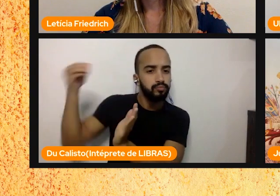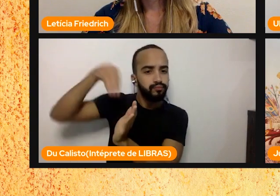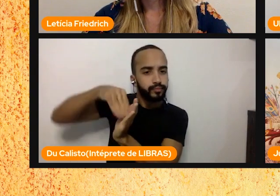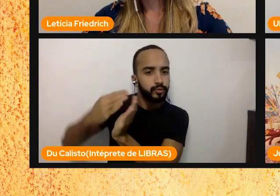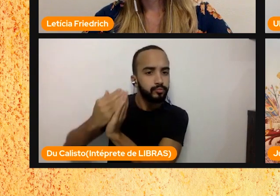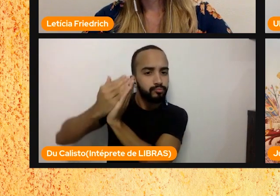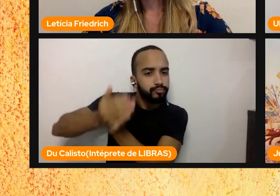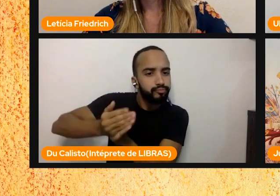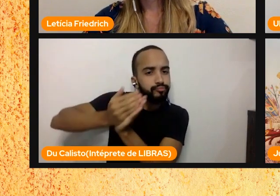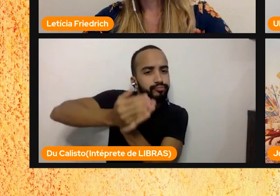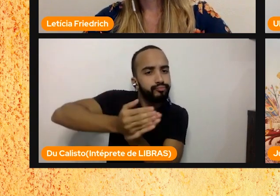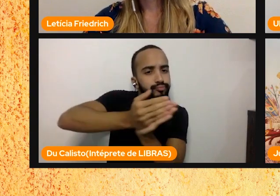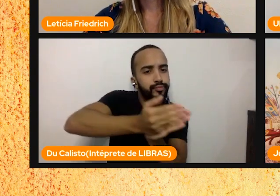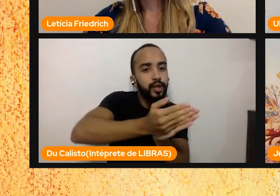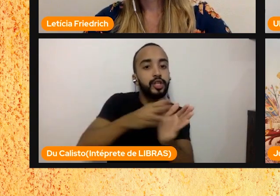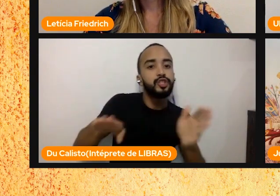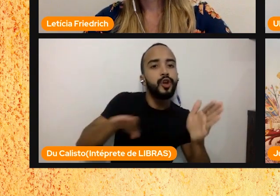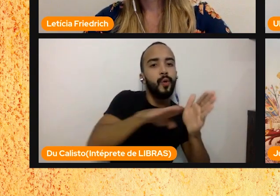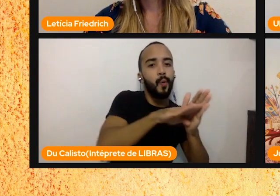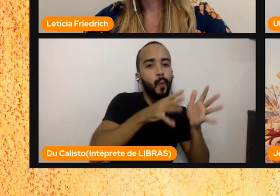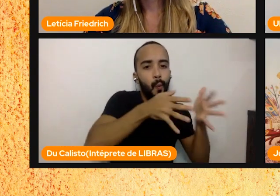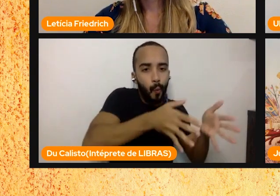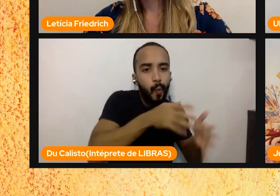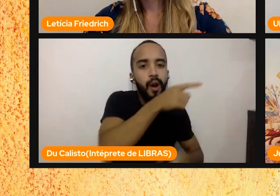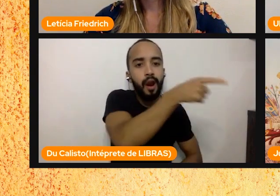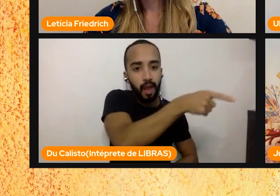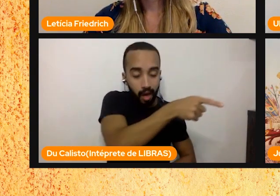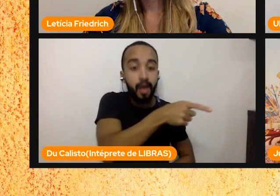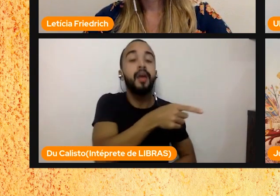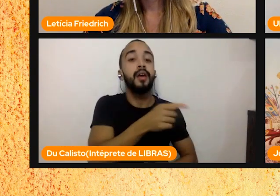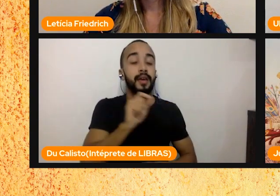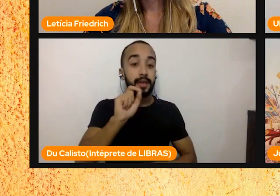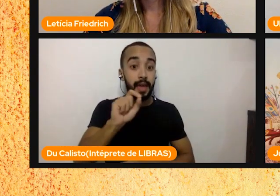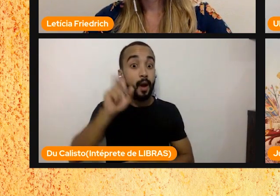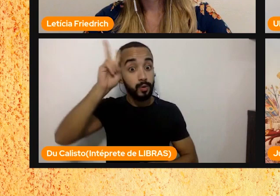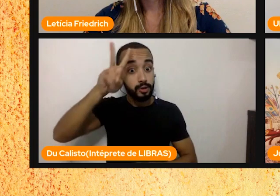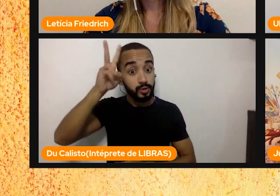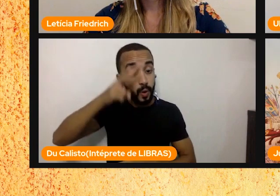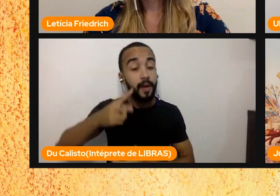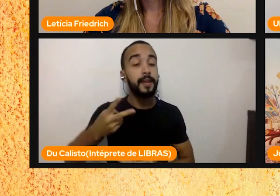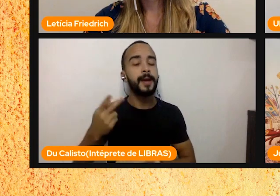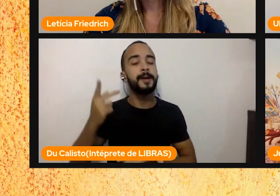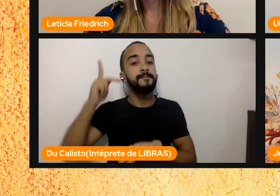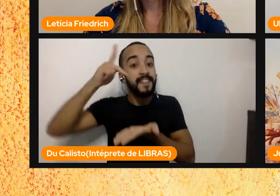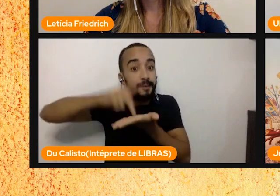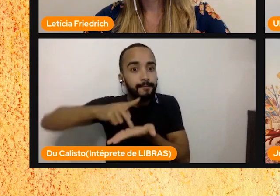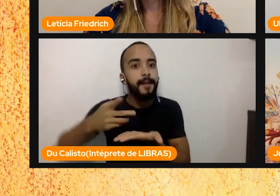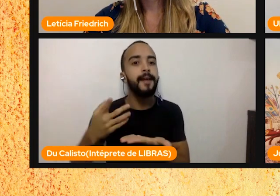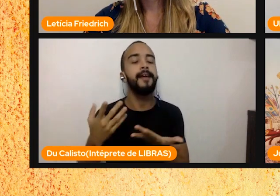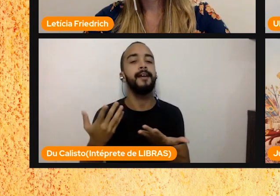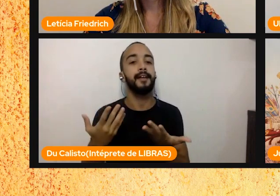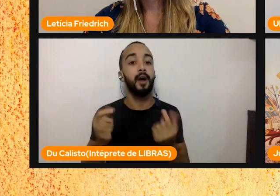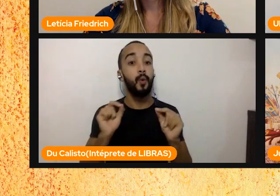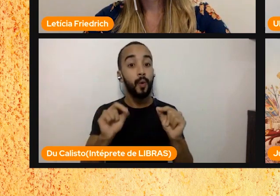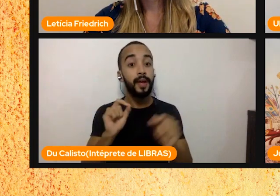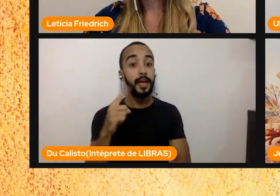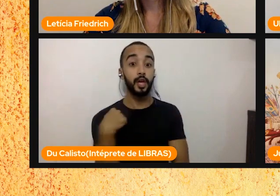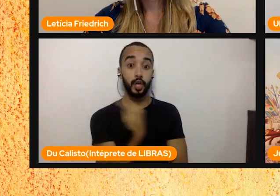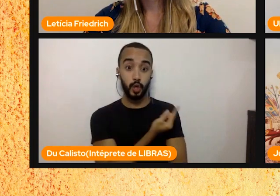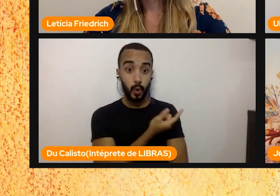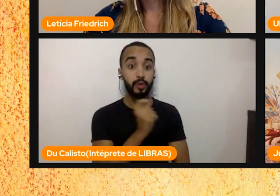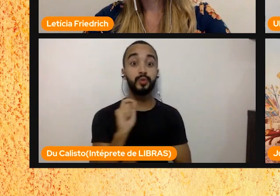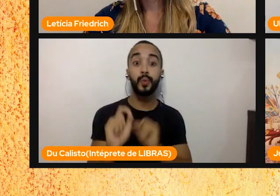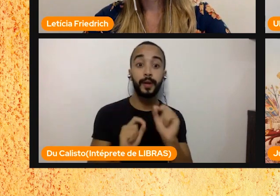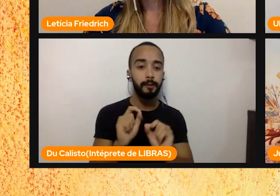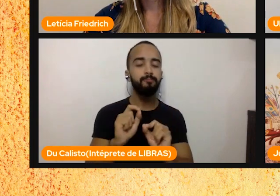jornada, que ficou conhecida como um raid, e essa é uma história incrível, assim, real, e a gente estava com o planejamento de fazer um documentário sobre isso. E aí o diretor,